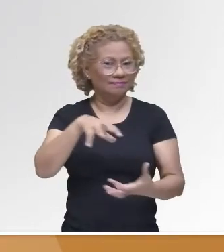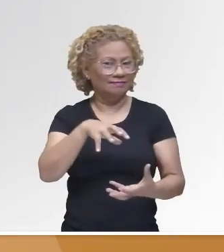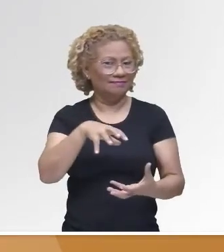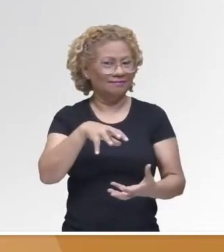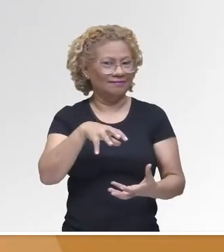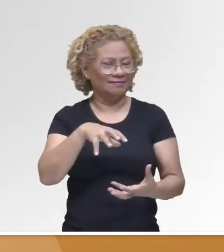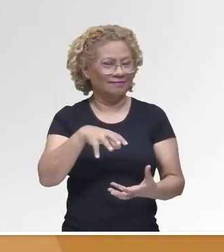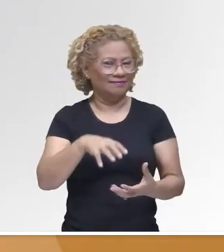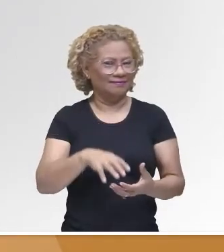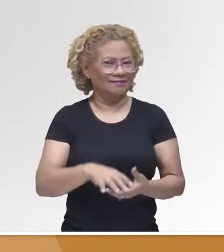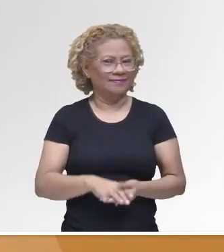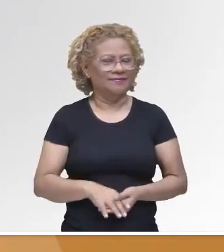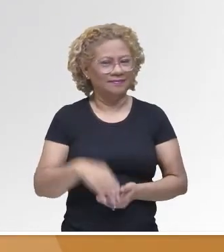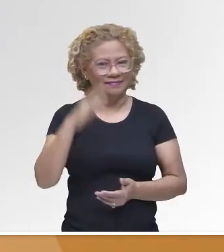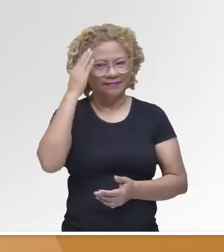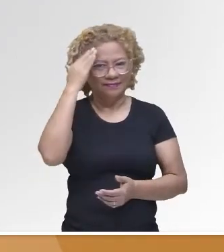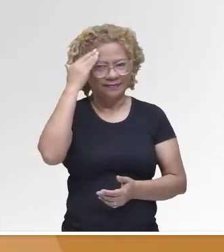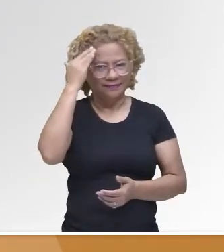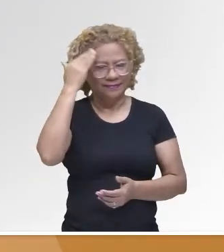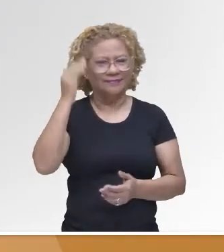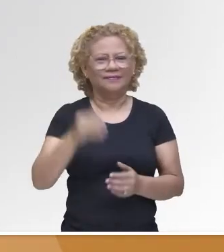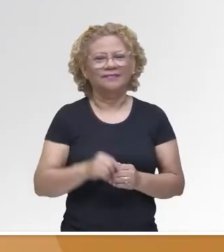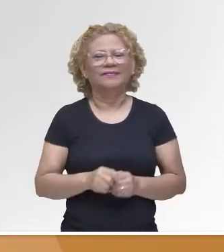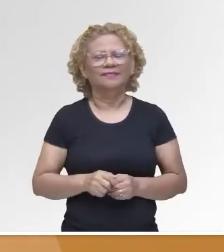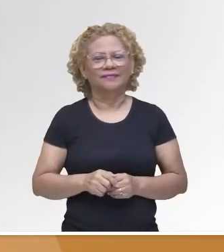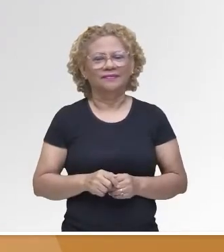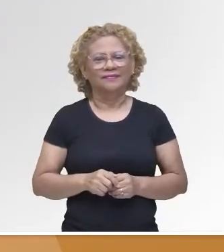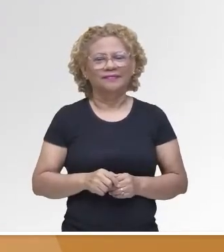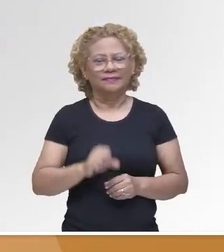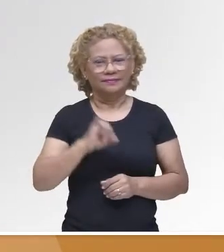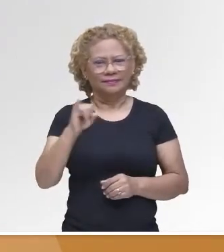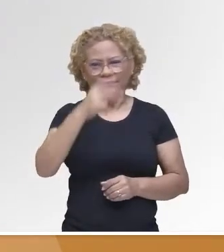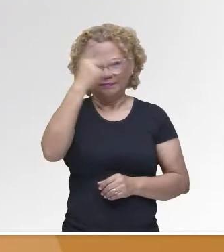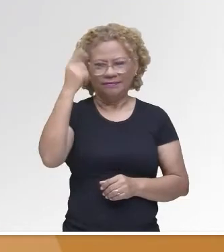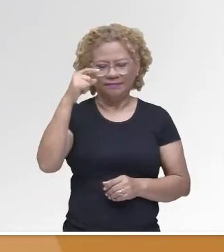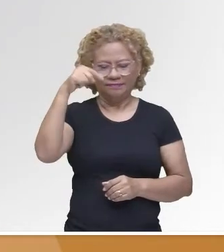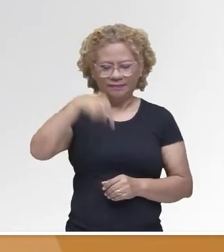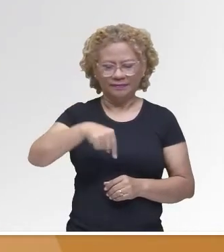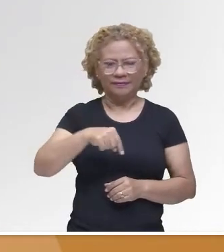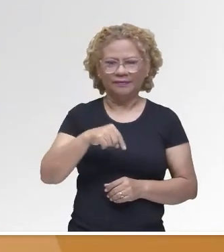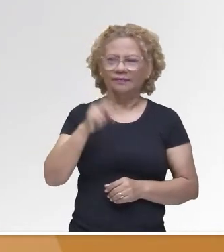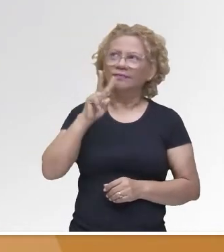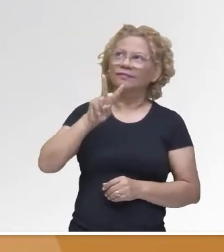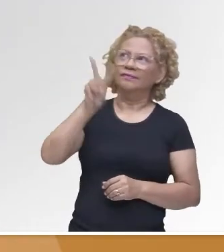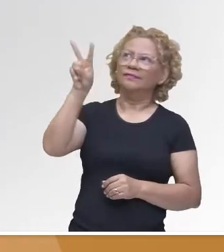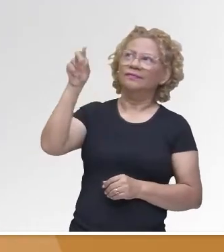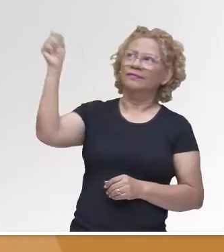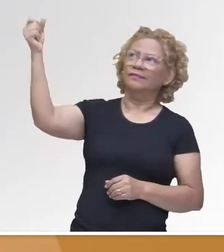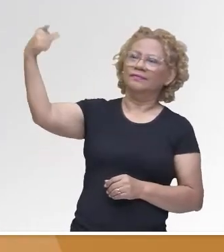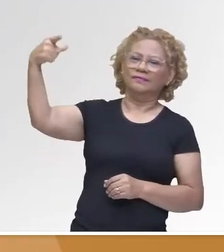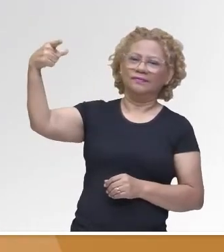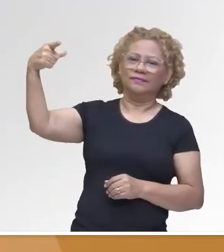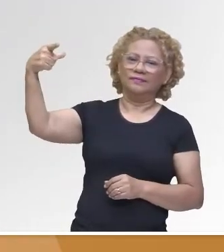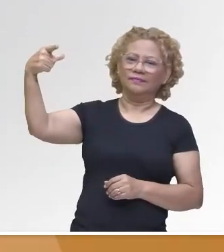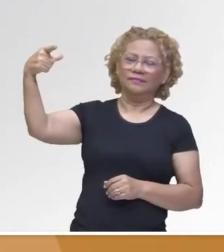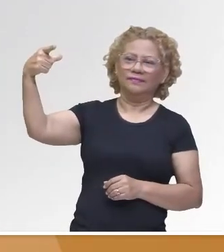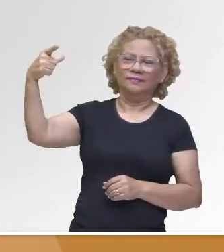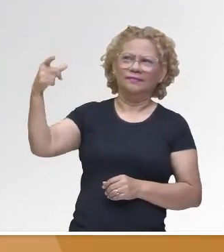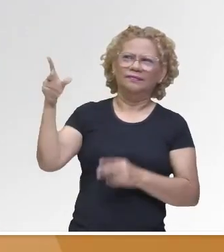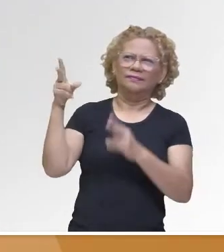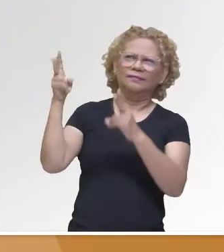do ponto de vista, né, daqui quem está aqui na Terra. A gente está vendo o Sol passar, né?